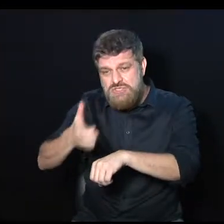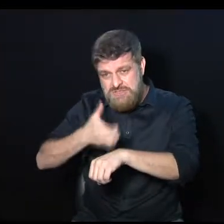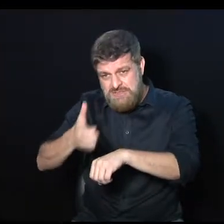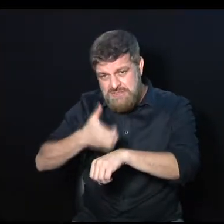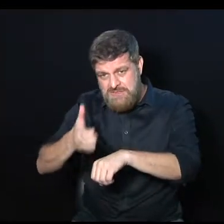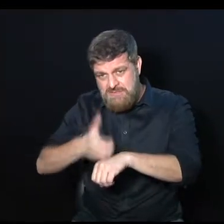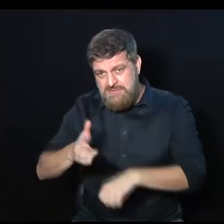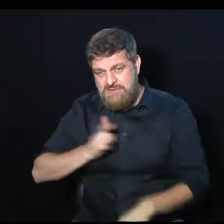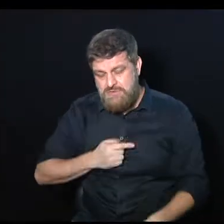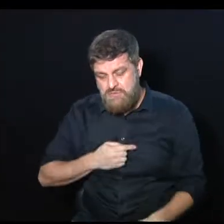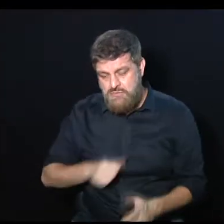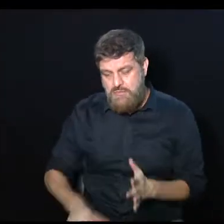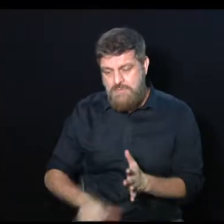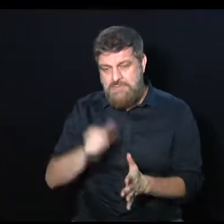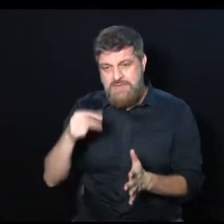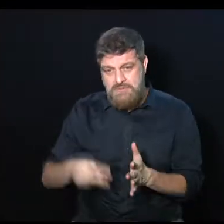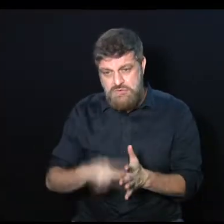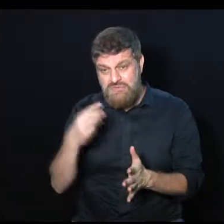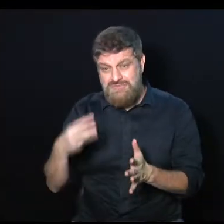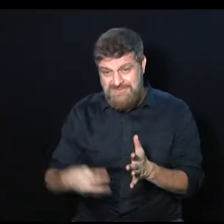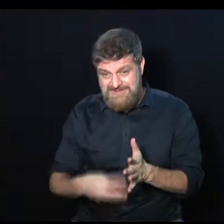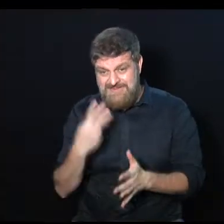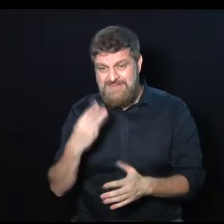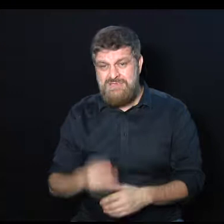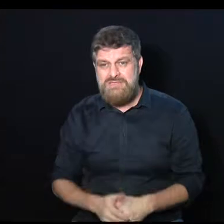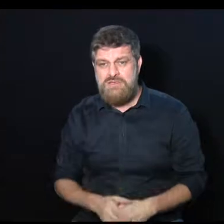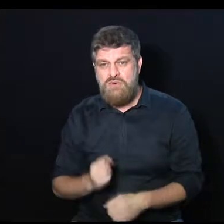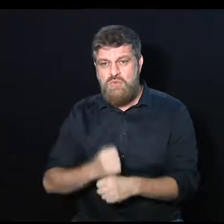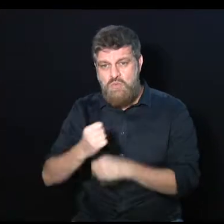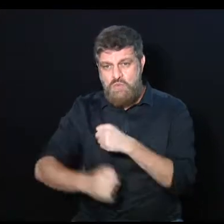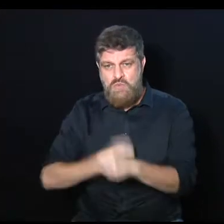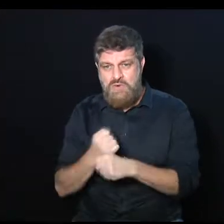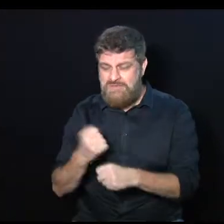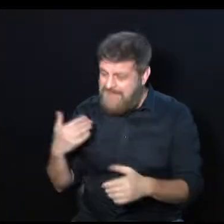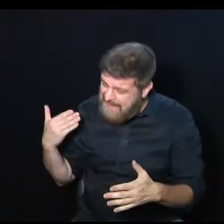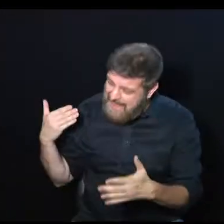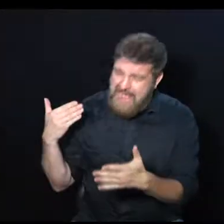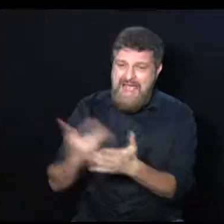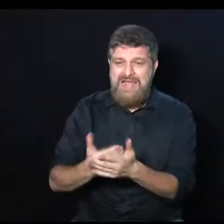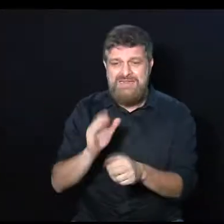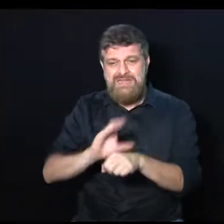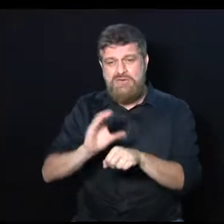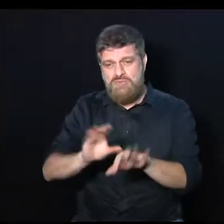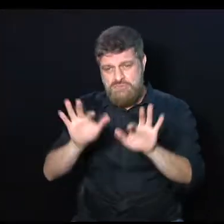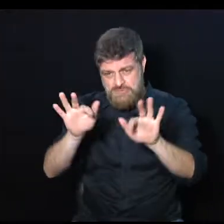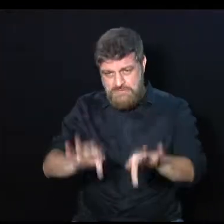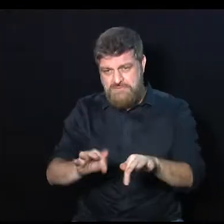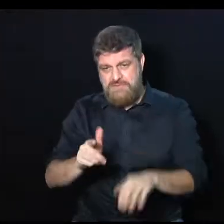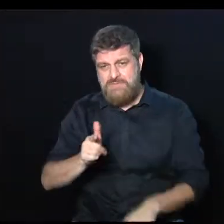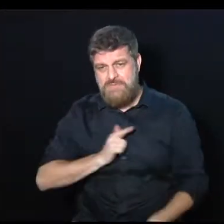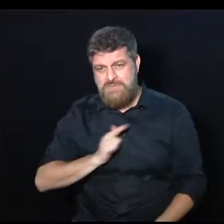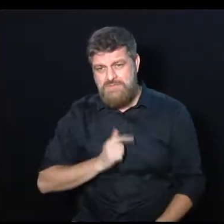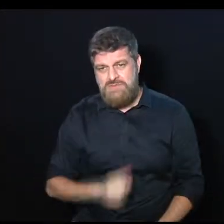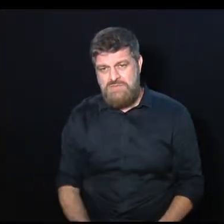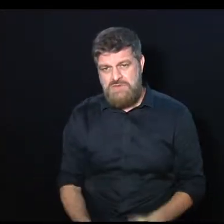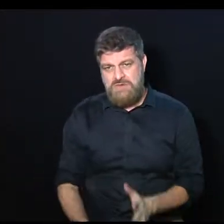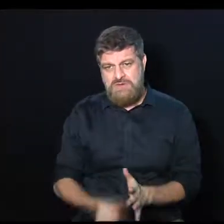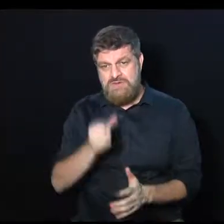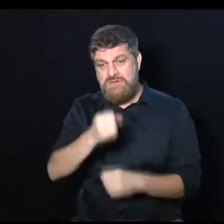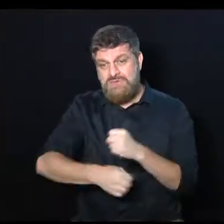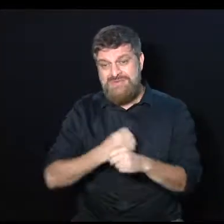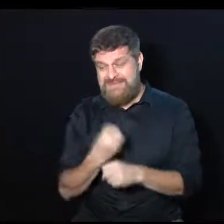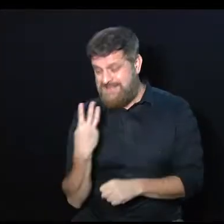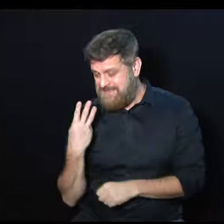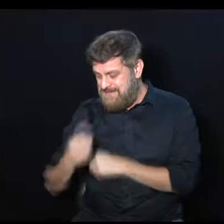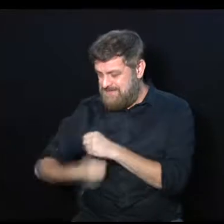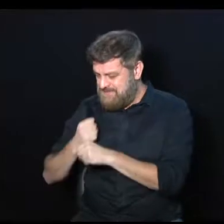2º e 3º ano. Então, às vezes, um aluno de medicina que entrou no 4º ano fica com a gente até o 6º ano. Então, ao final do 6º ano, ele já ficou 3 anos com a gente,